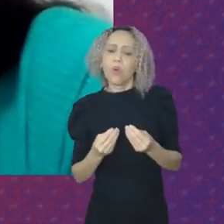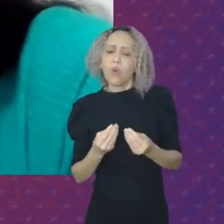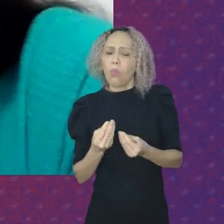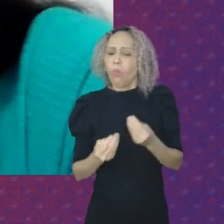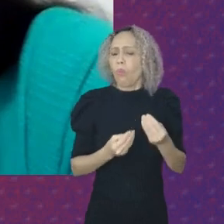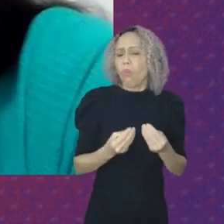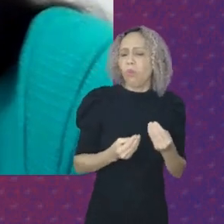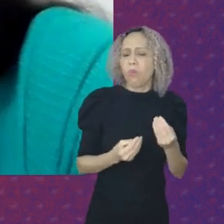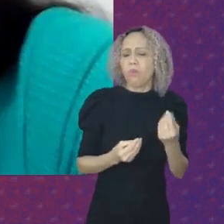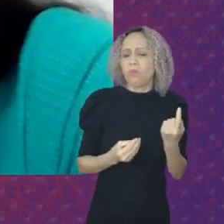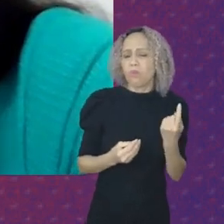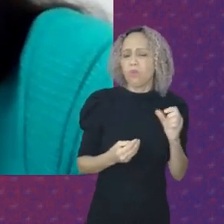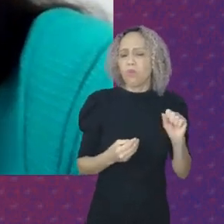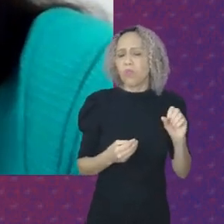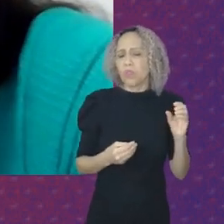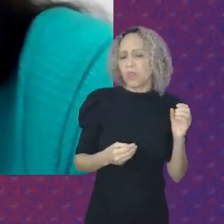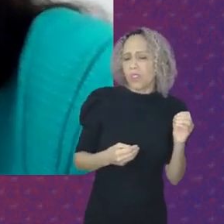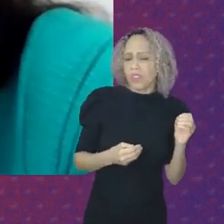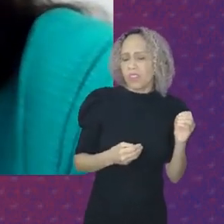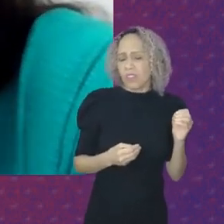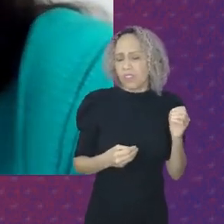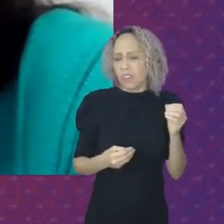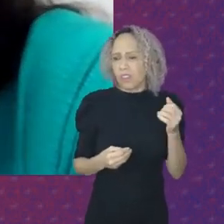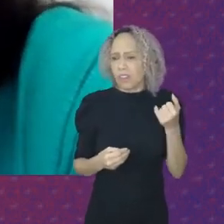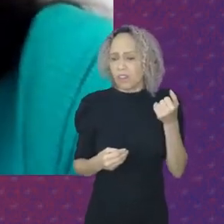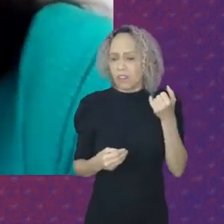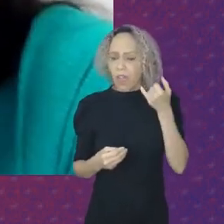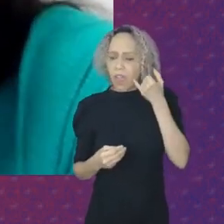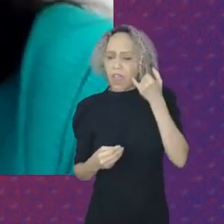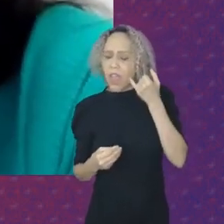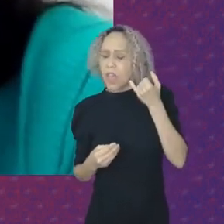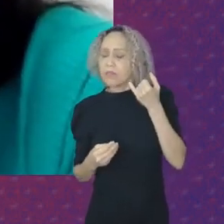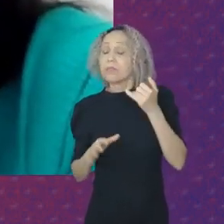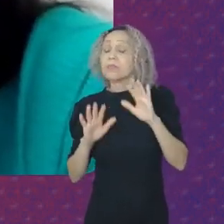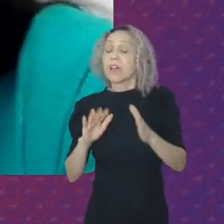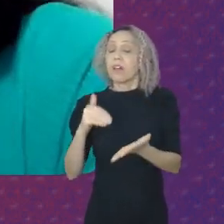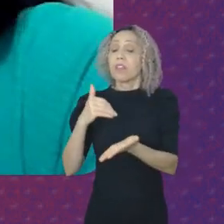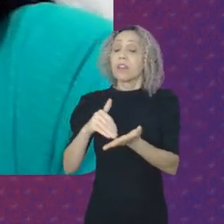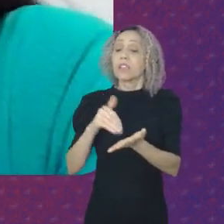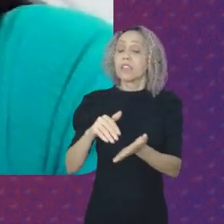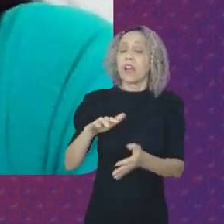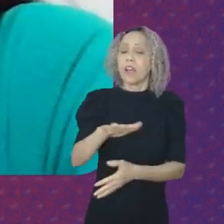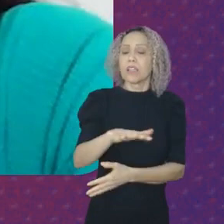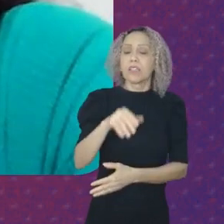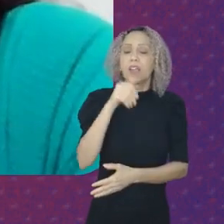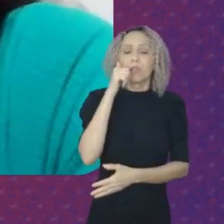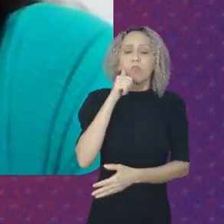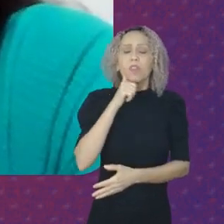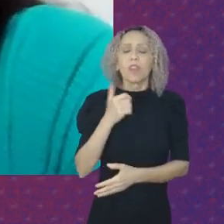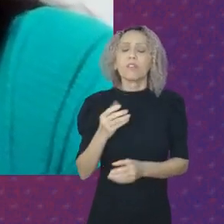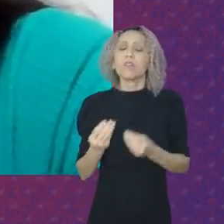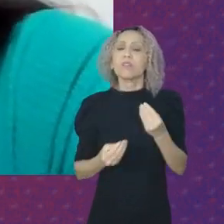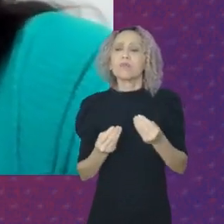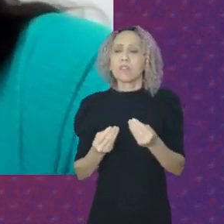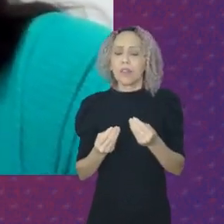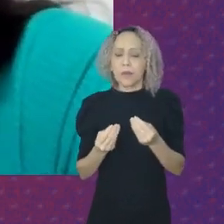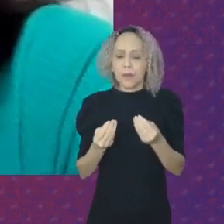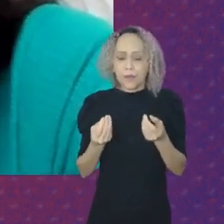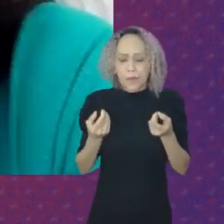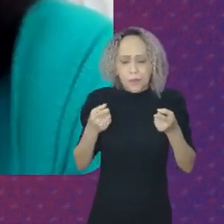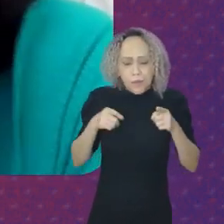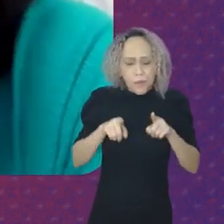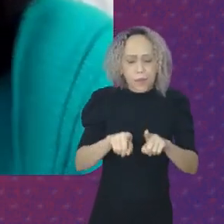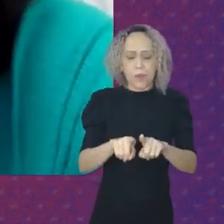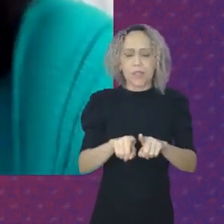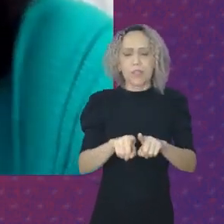180. Dessa forma, a Secretaria das Mulheres buscou uma parceria junto ao Ministério da Saúde,